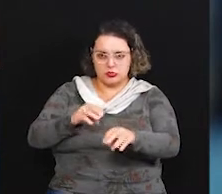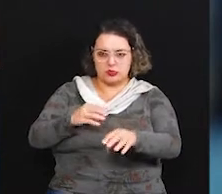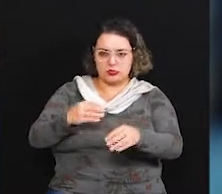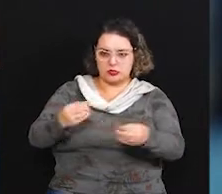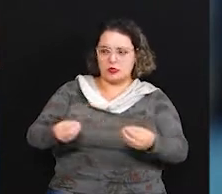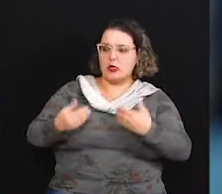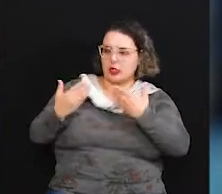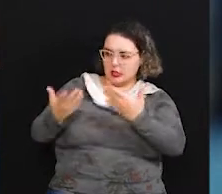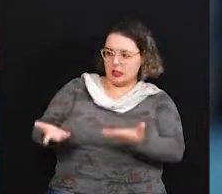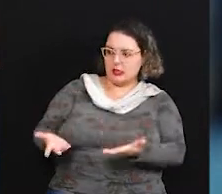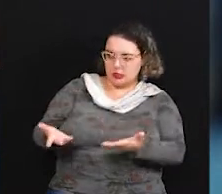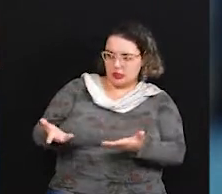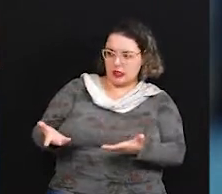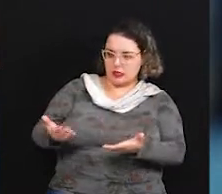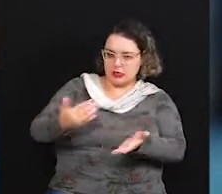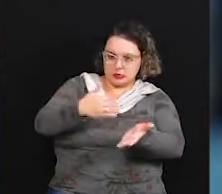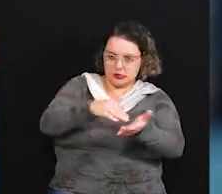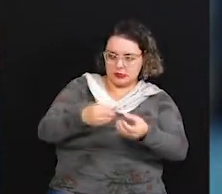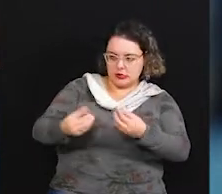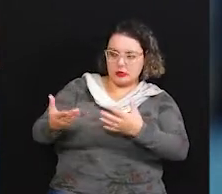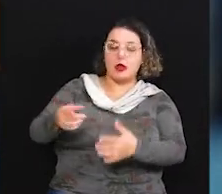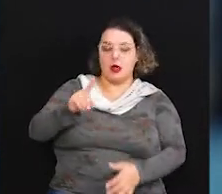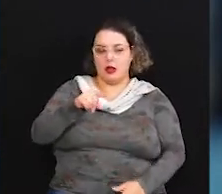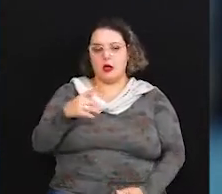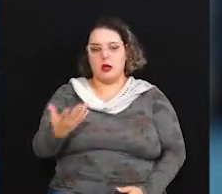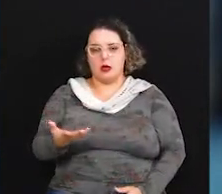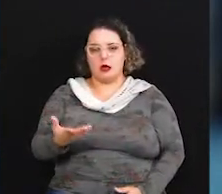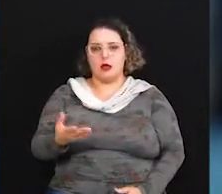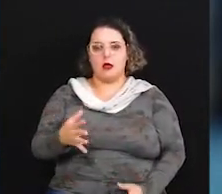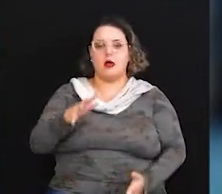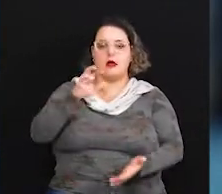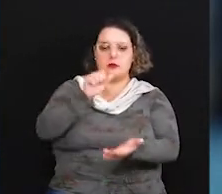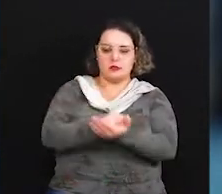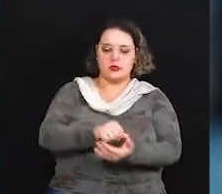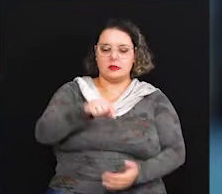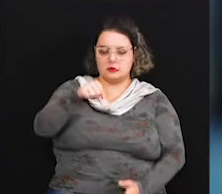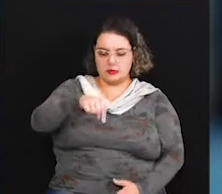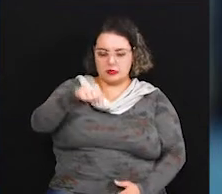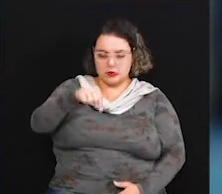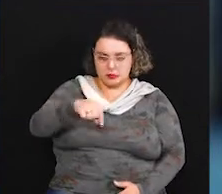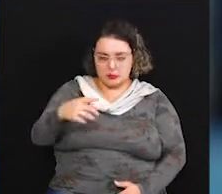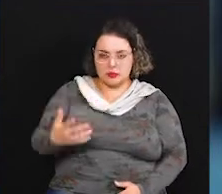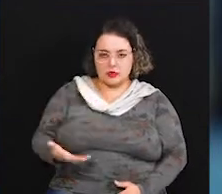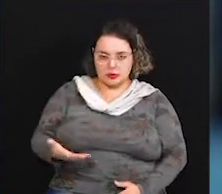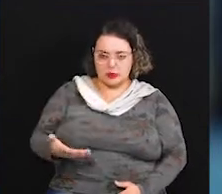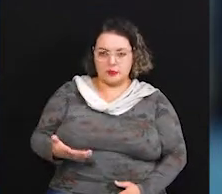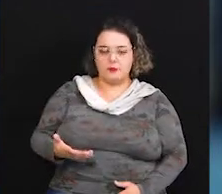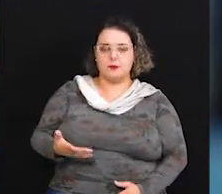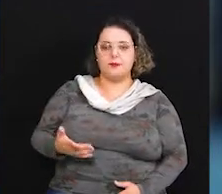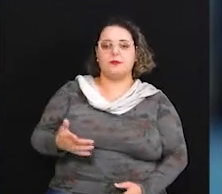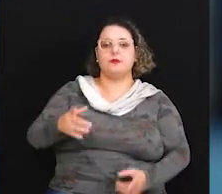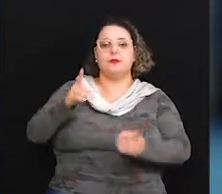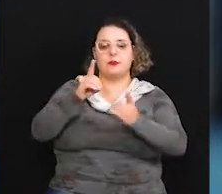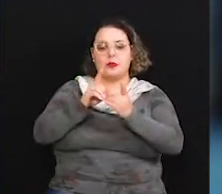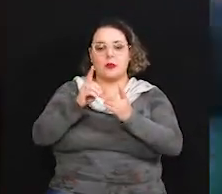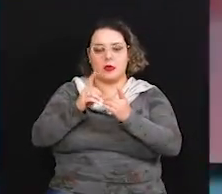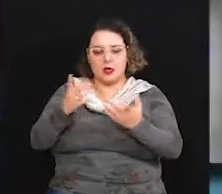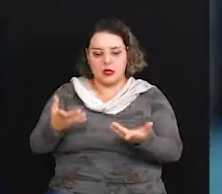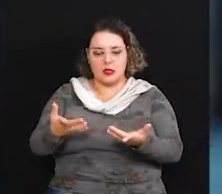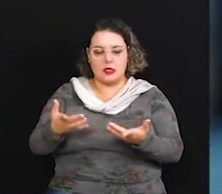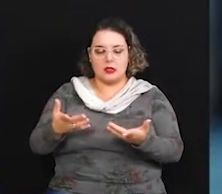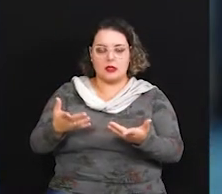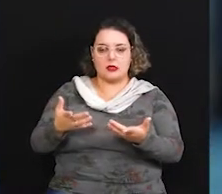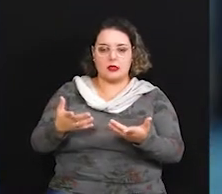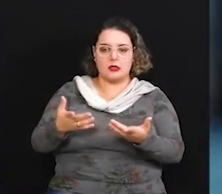que encaminham. As pessoas fazem a matrícula aqui, né, atendendo a